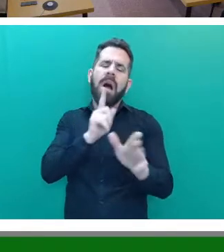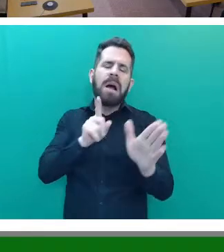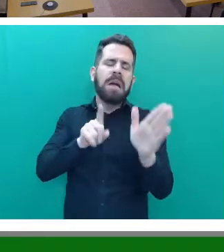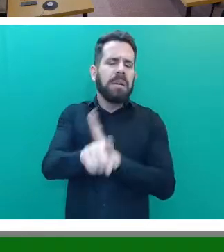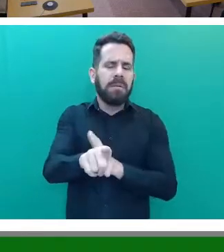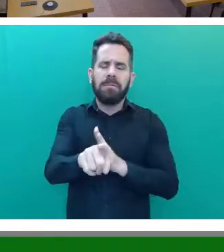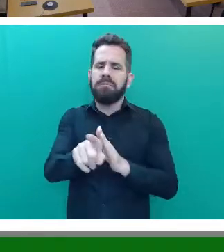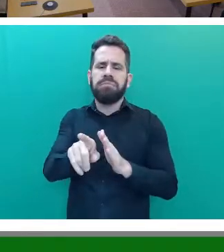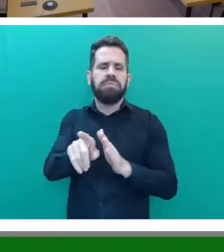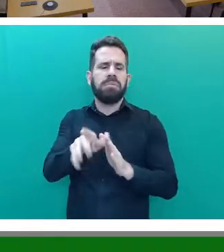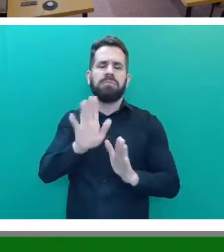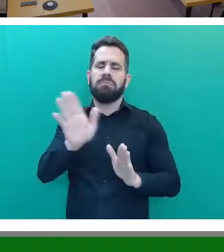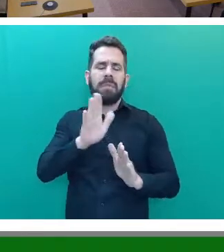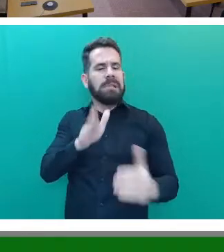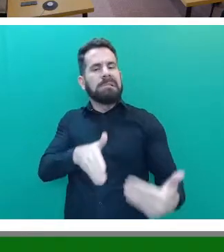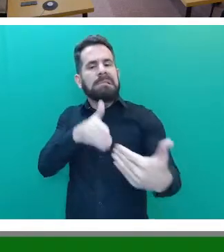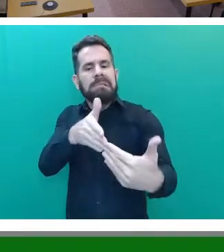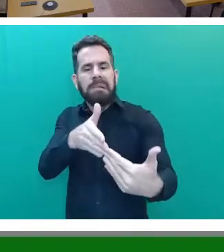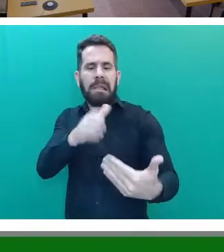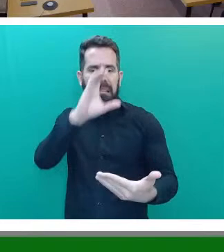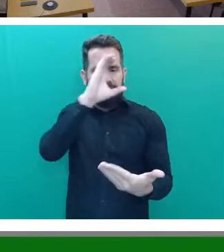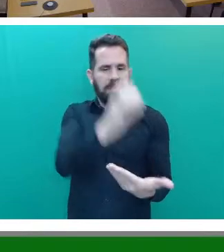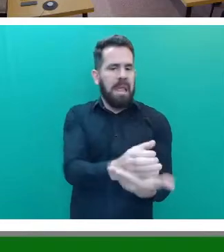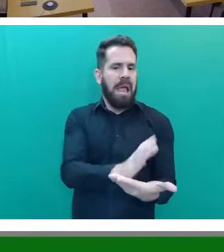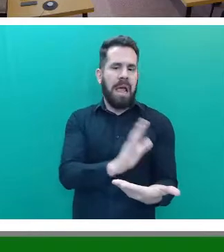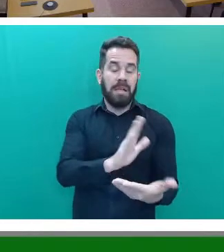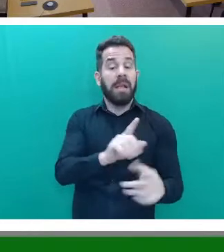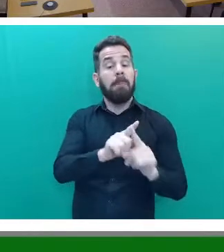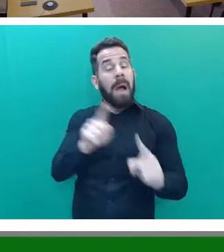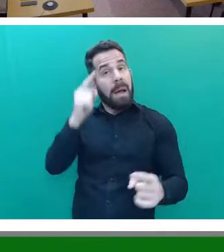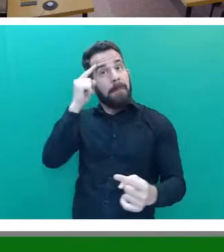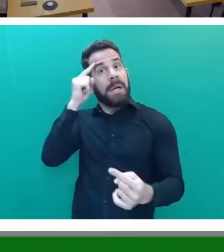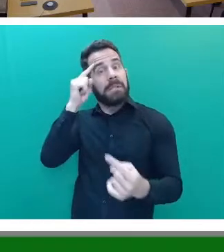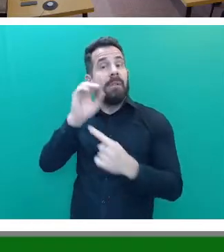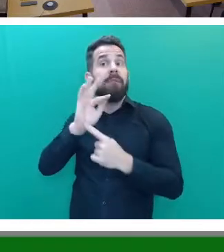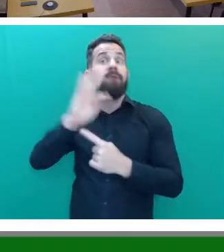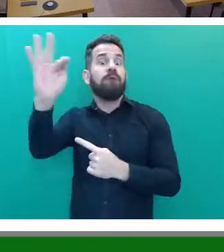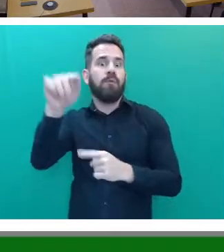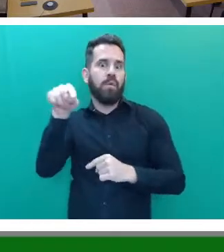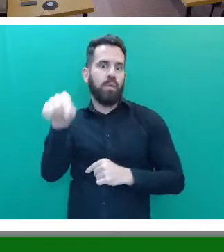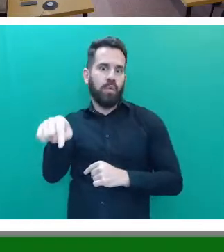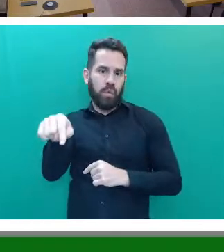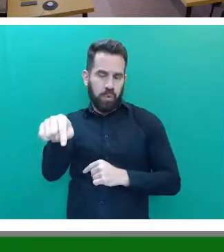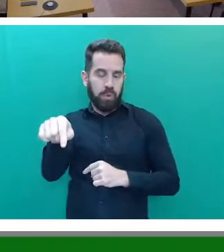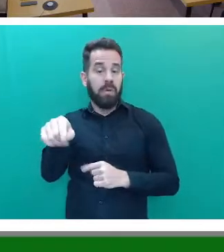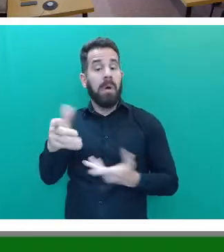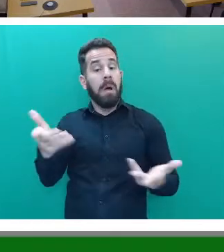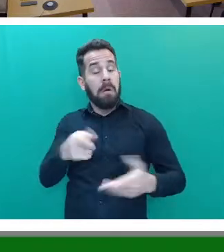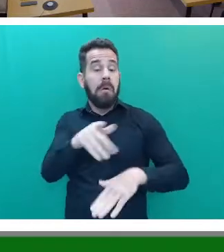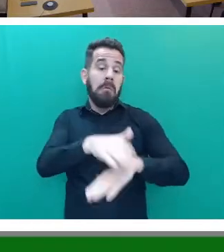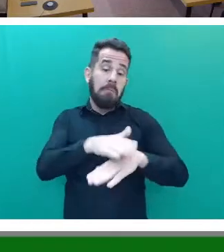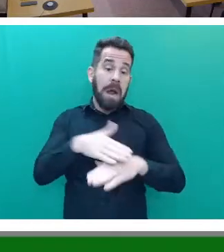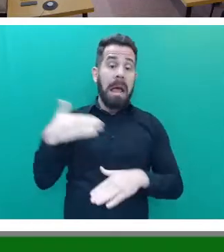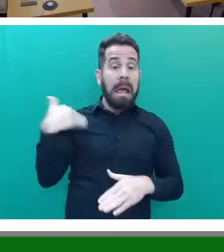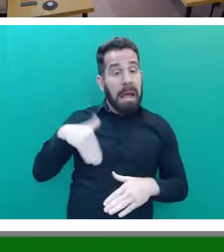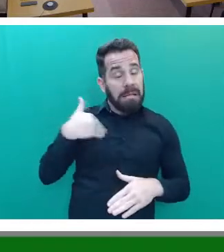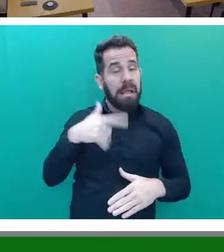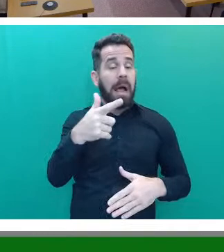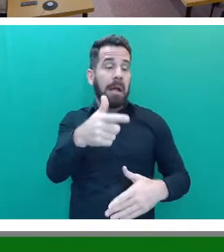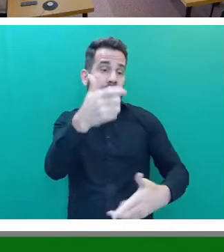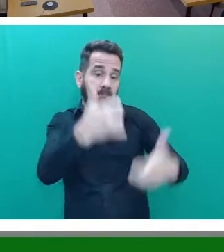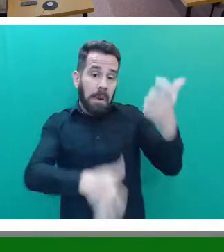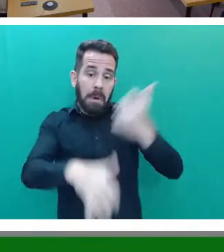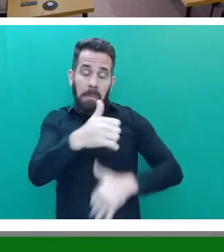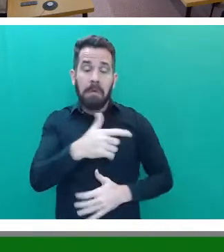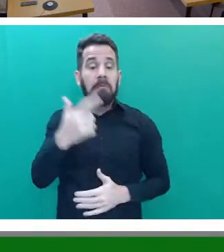diretamente ligados à tese, mas com o futuro, tá bom? E ao presente, você se relaciona. Eu queria